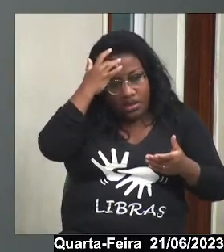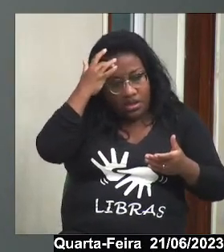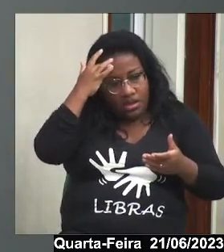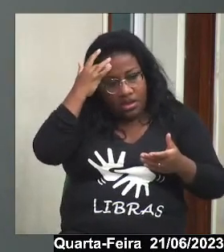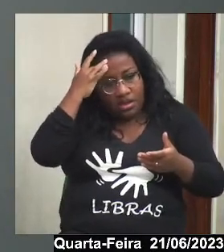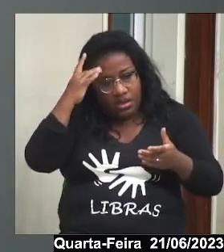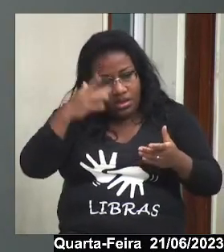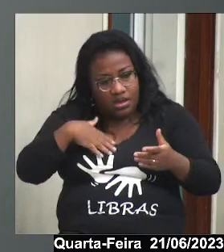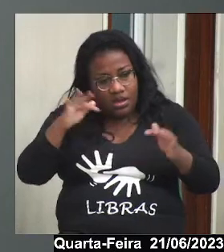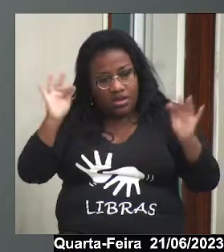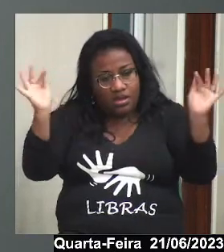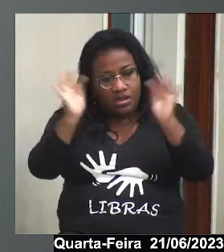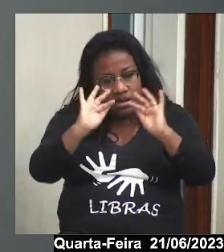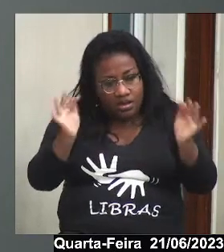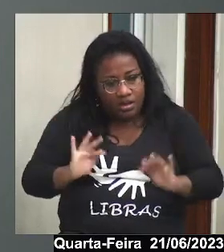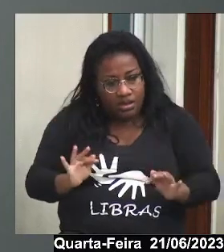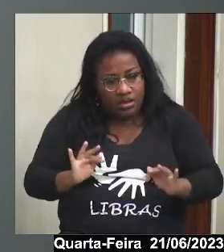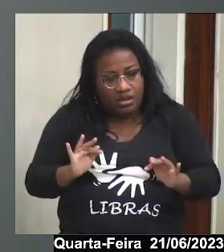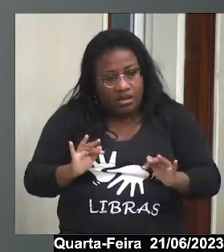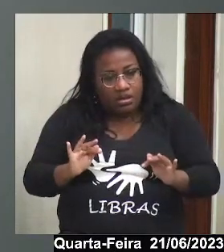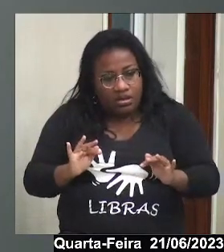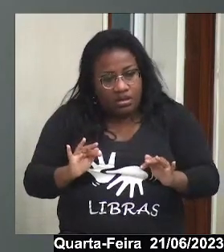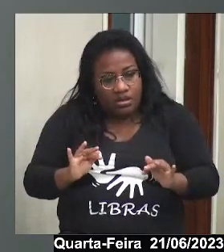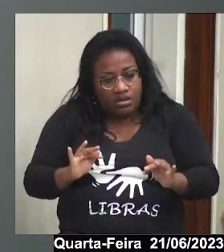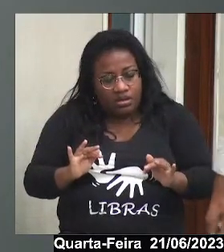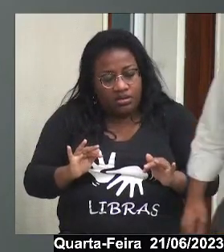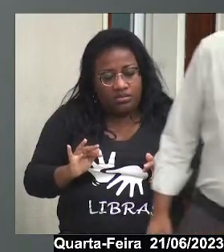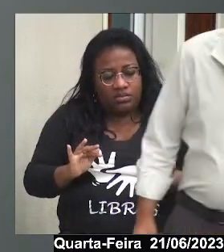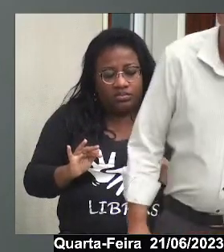direção à Cotia. Então, eu fico feliz aqui, as coisas